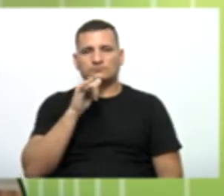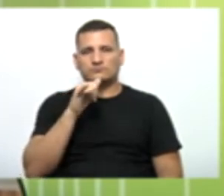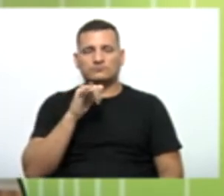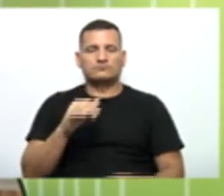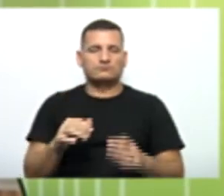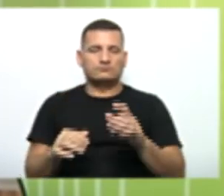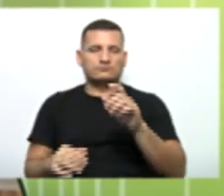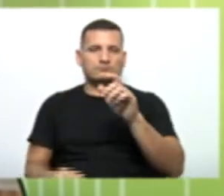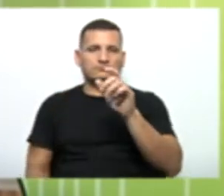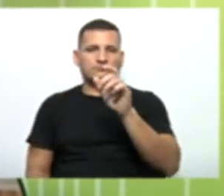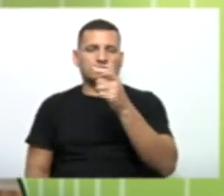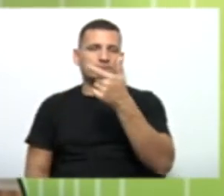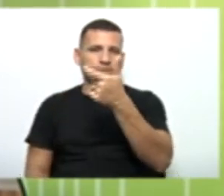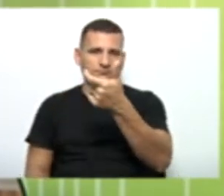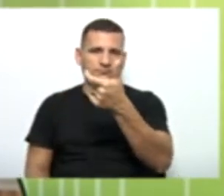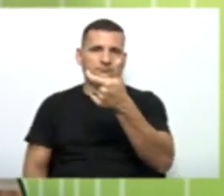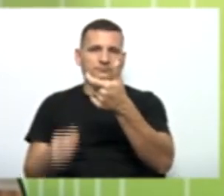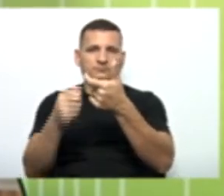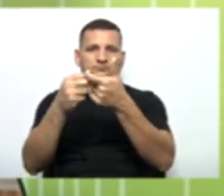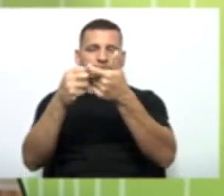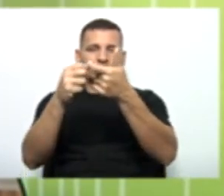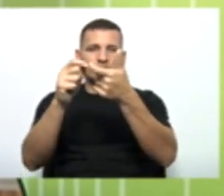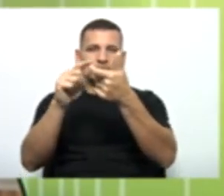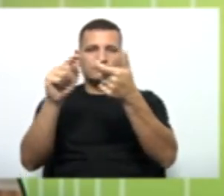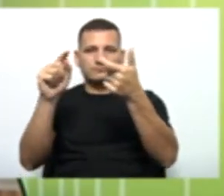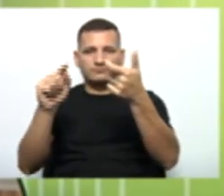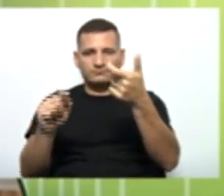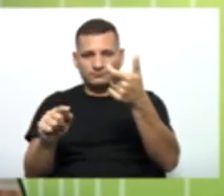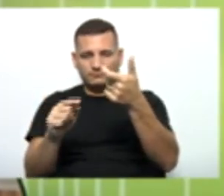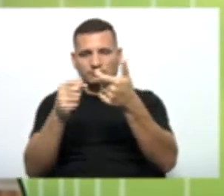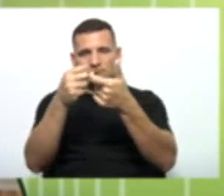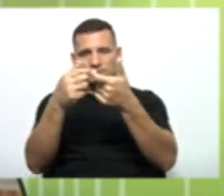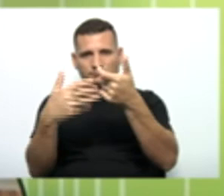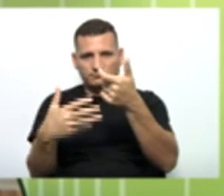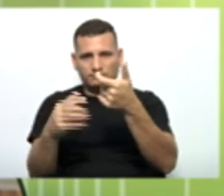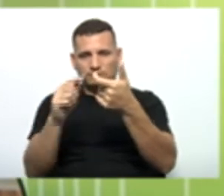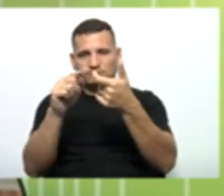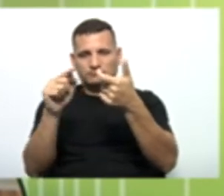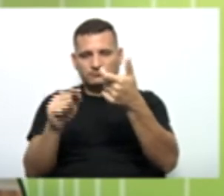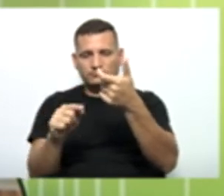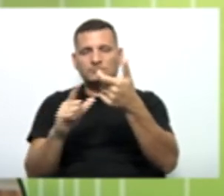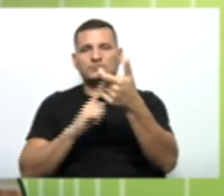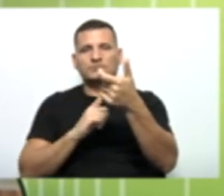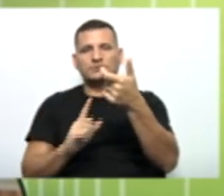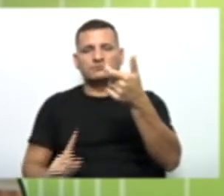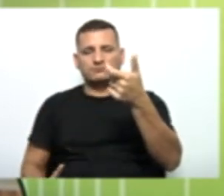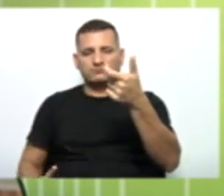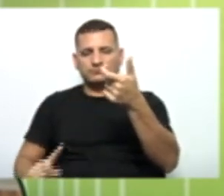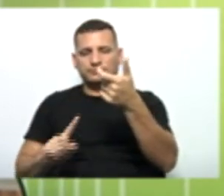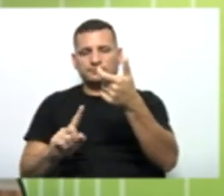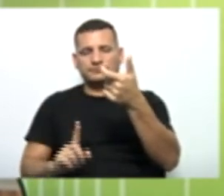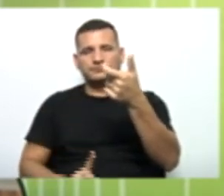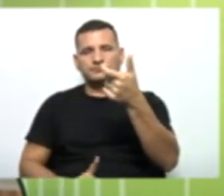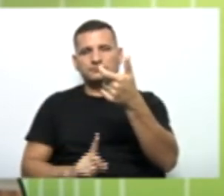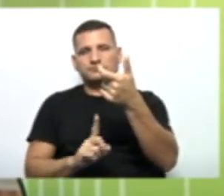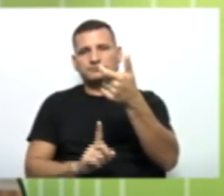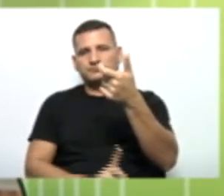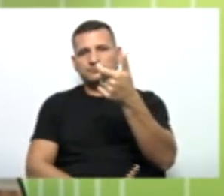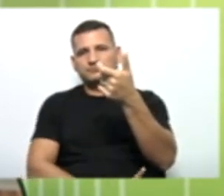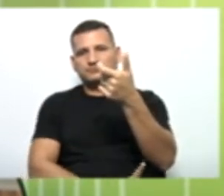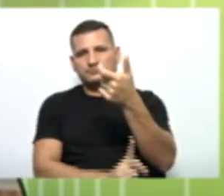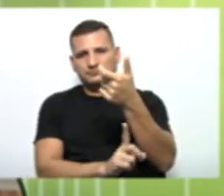maior, certo? Vai ter o que? Algumas genéricas, certo? Classes menores